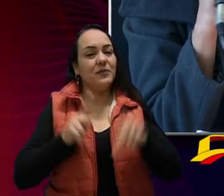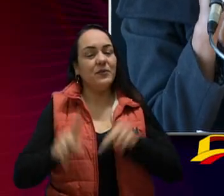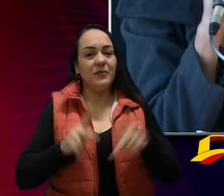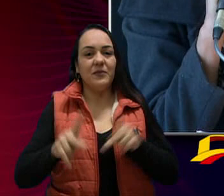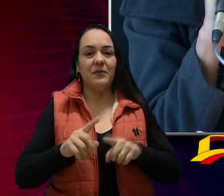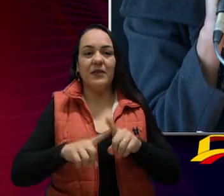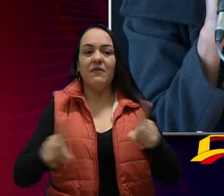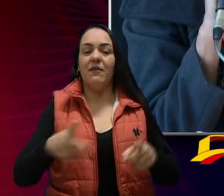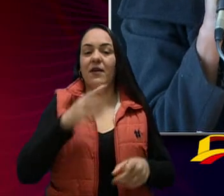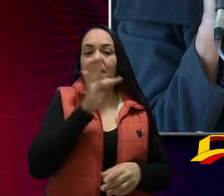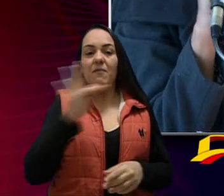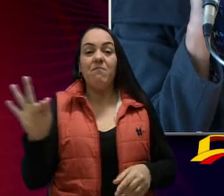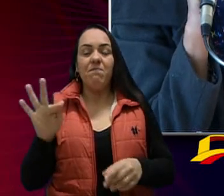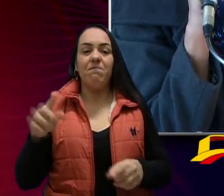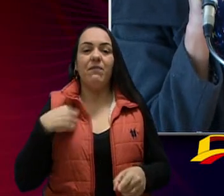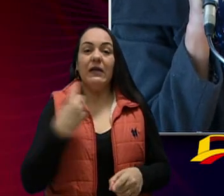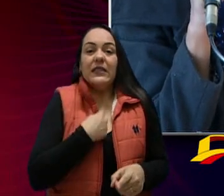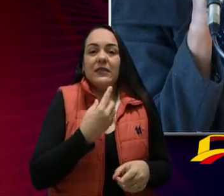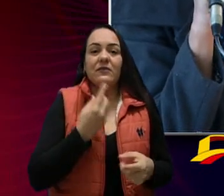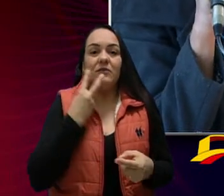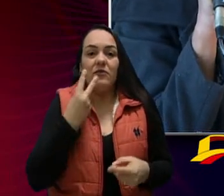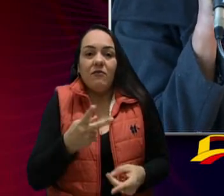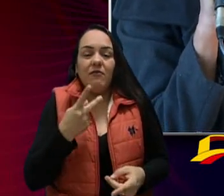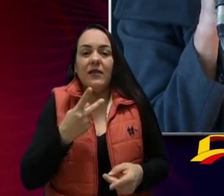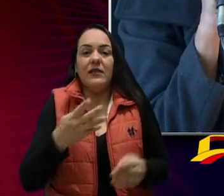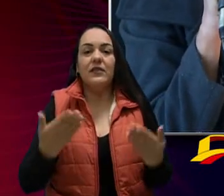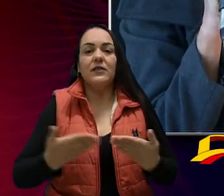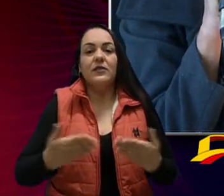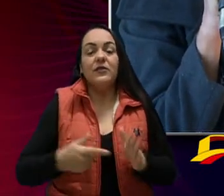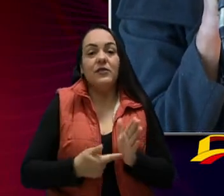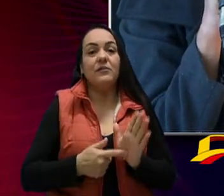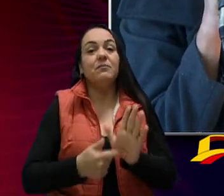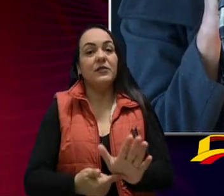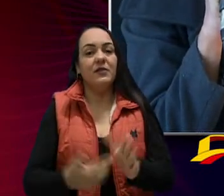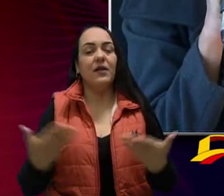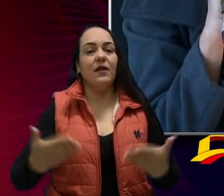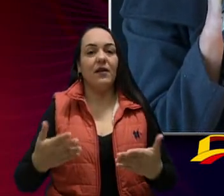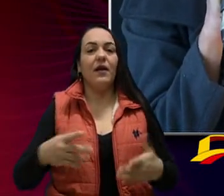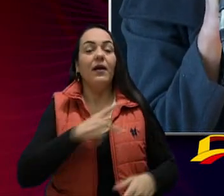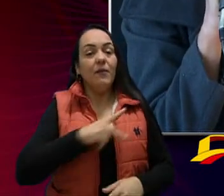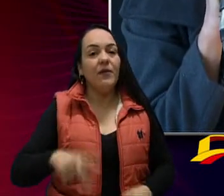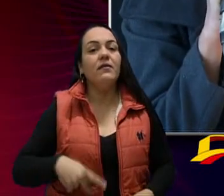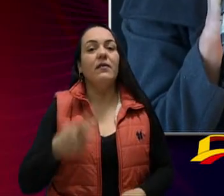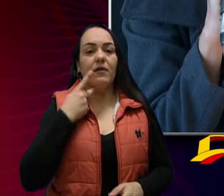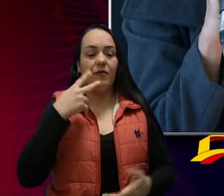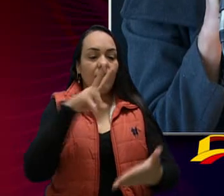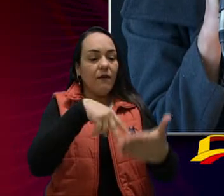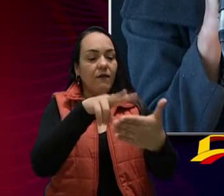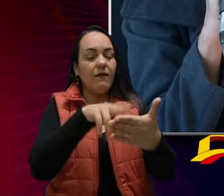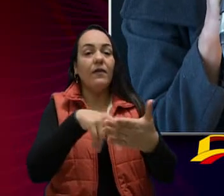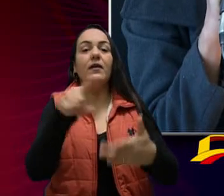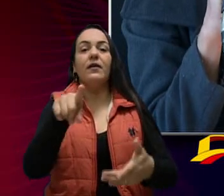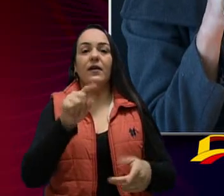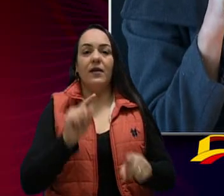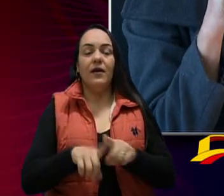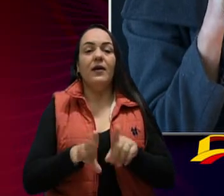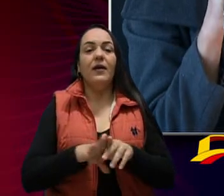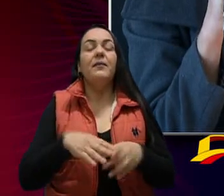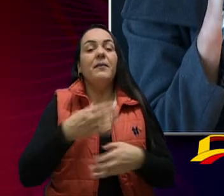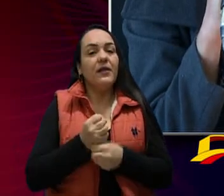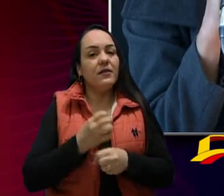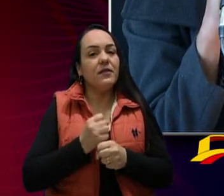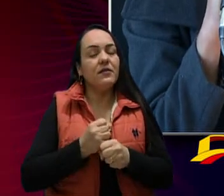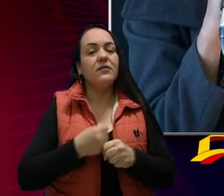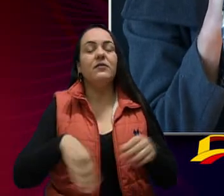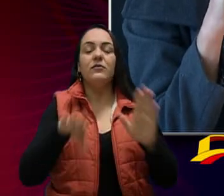posição o governo federal na moinho a sua situação aqui fez aqui eu vou levar a senhora prestação